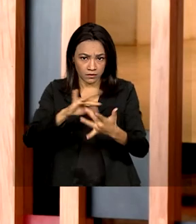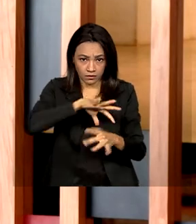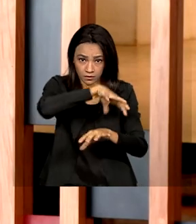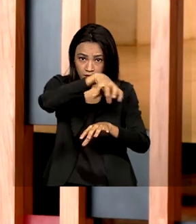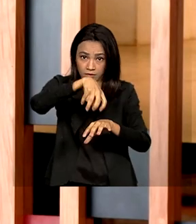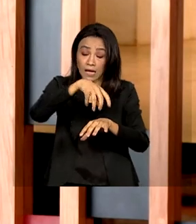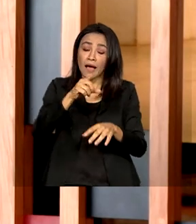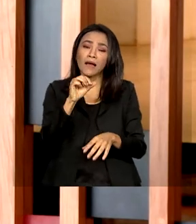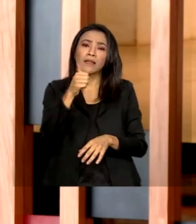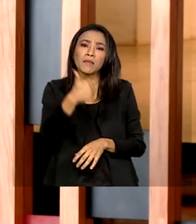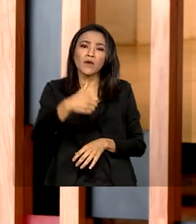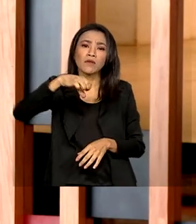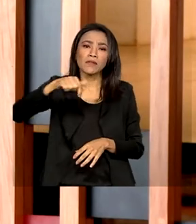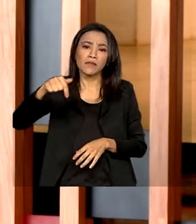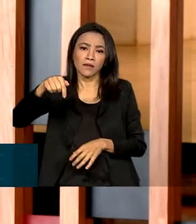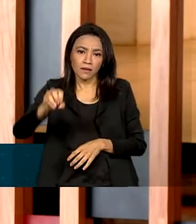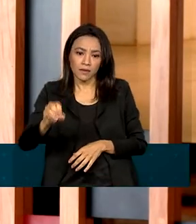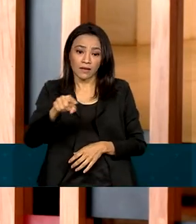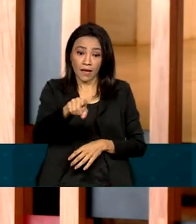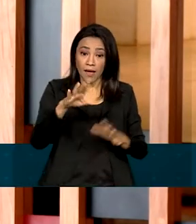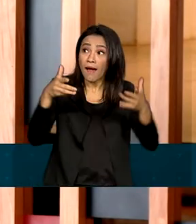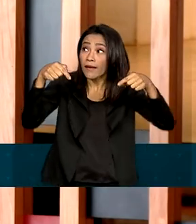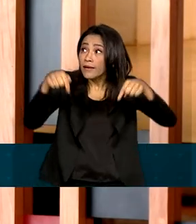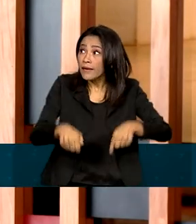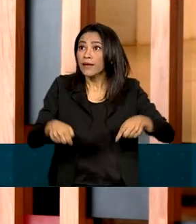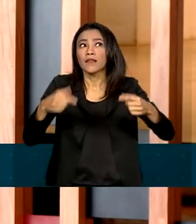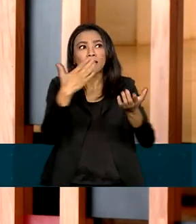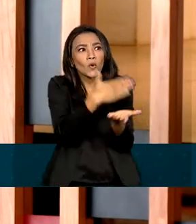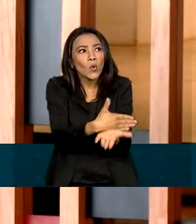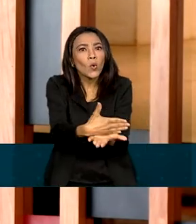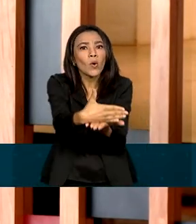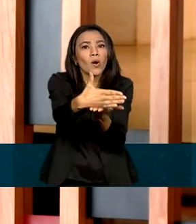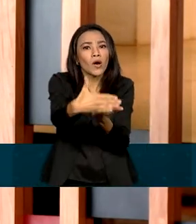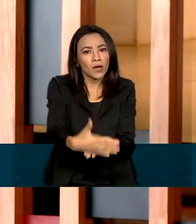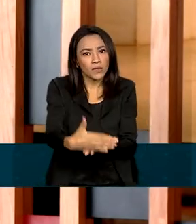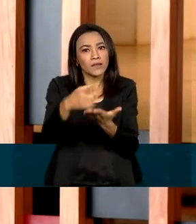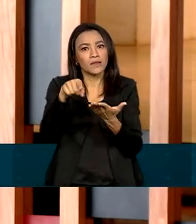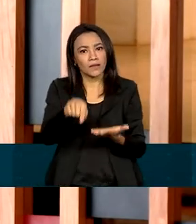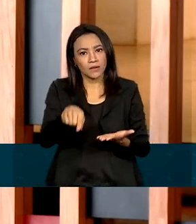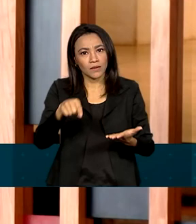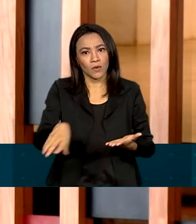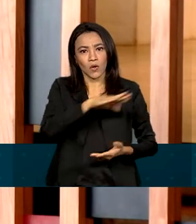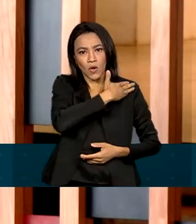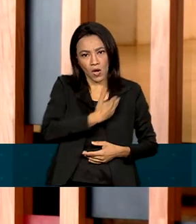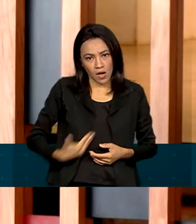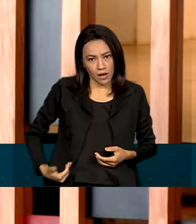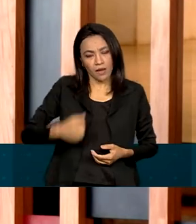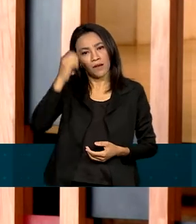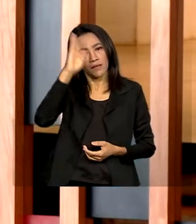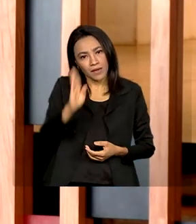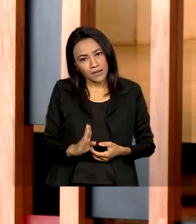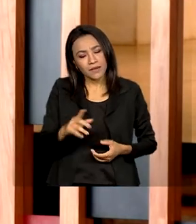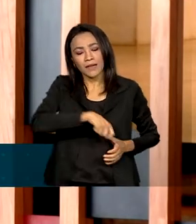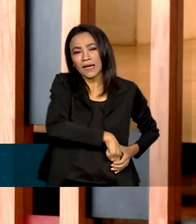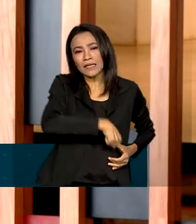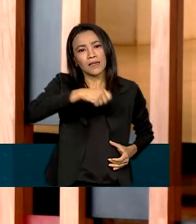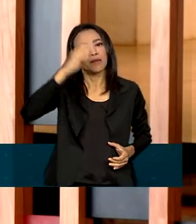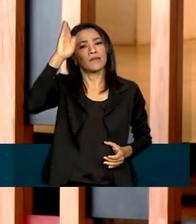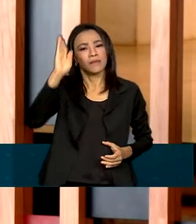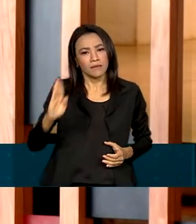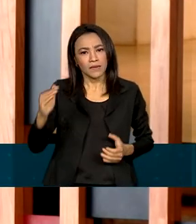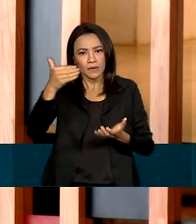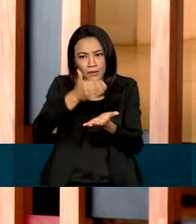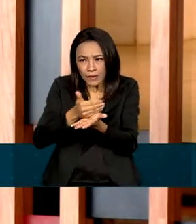nesse Palácio, no Rio de Janeiro, que estão as origens da República Brasileira, que estão as origens da Independência Brasileira